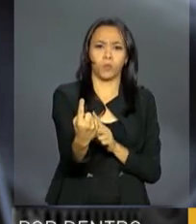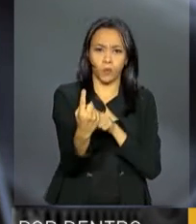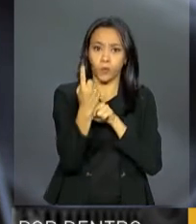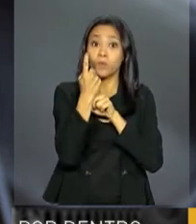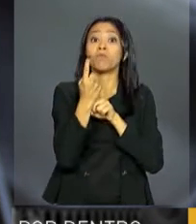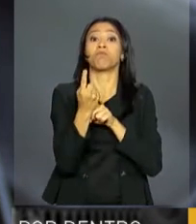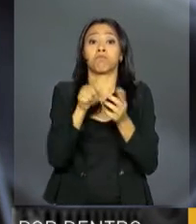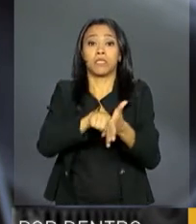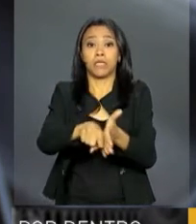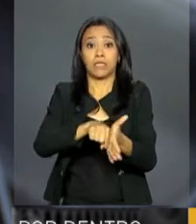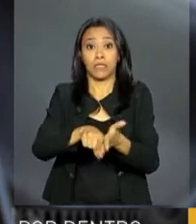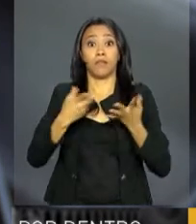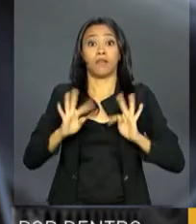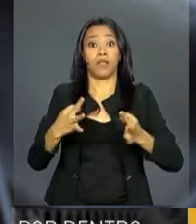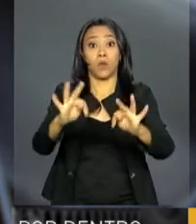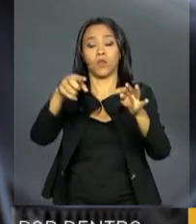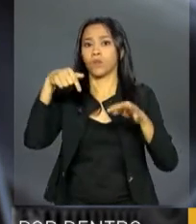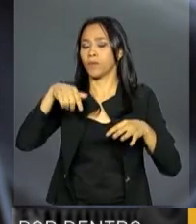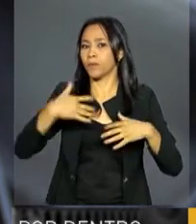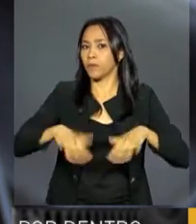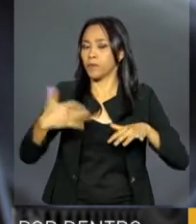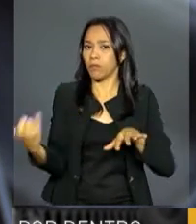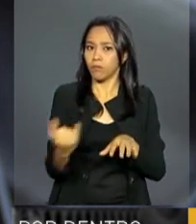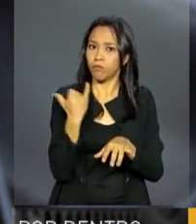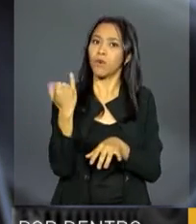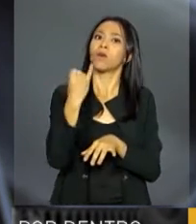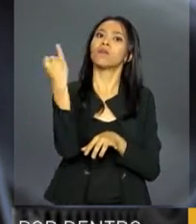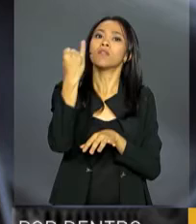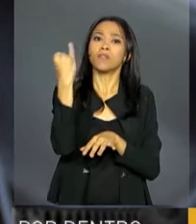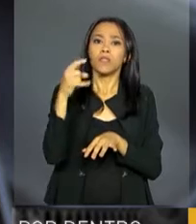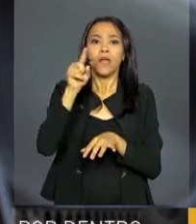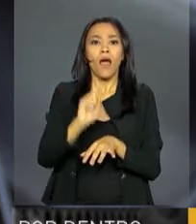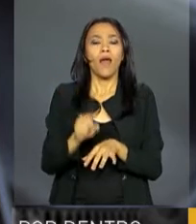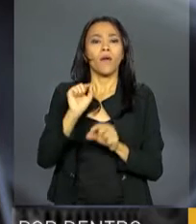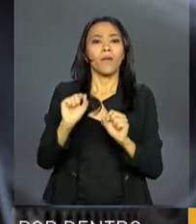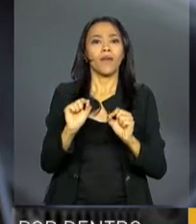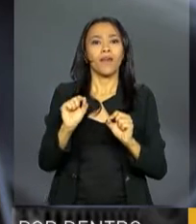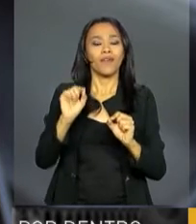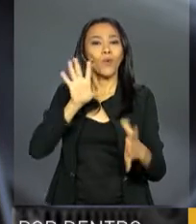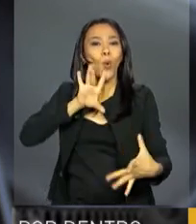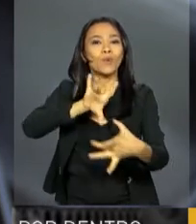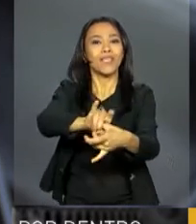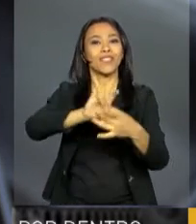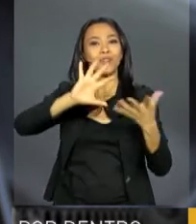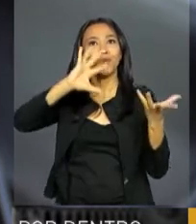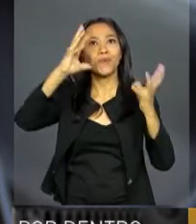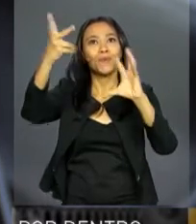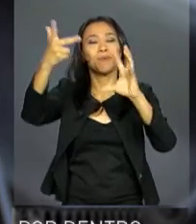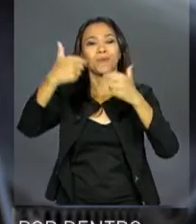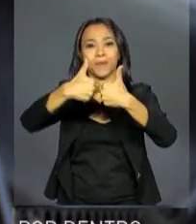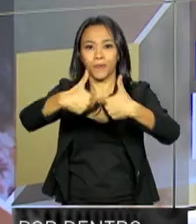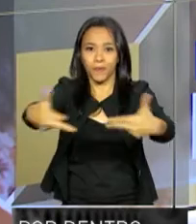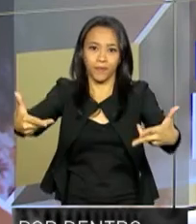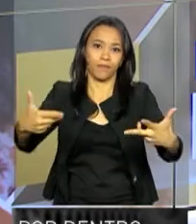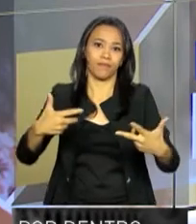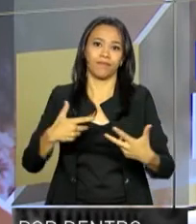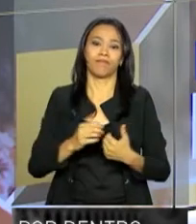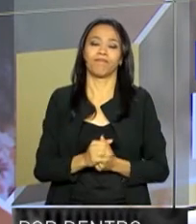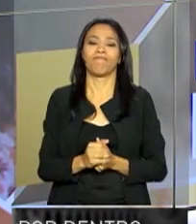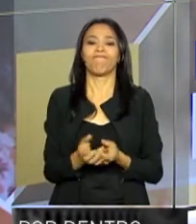pesquisa tecnológica importante voltada para a totalização de muitos cultivos importante